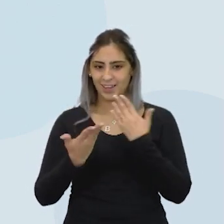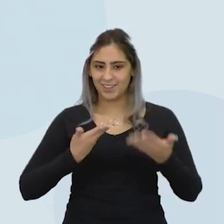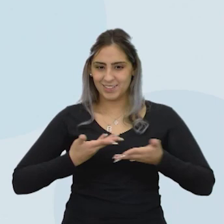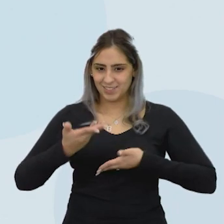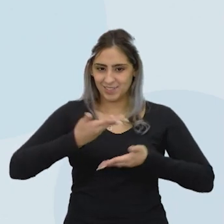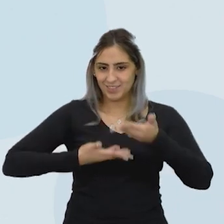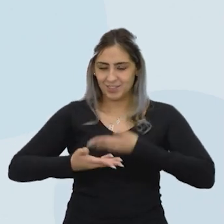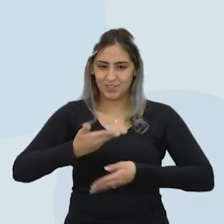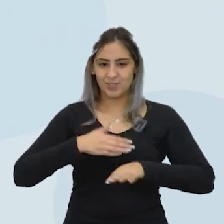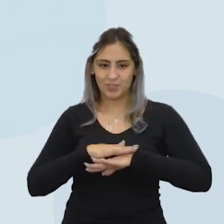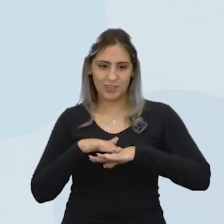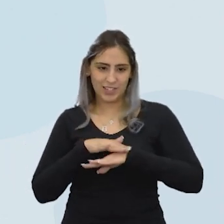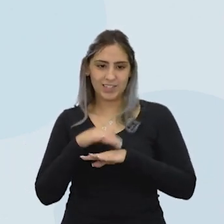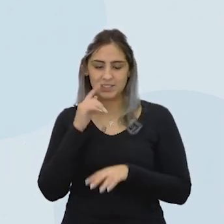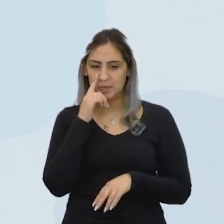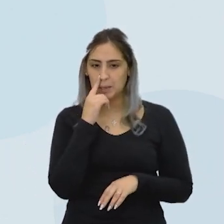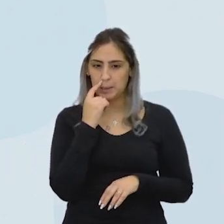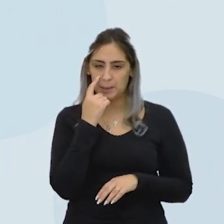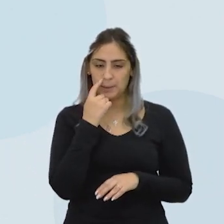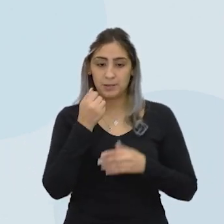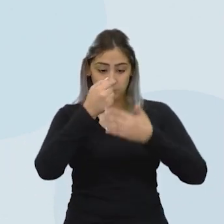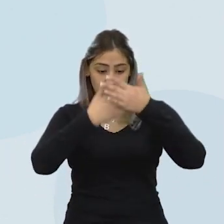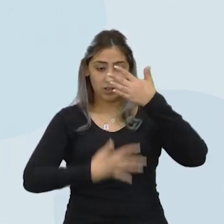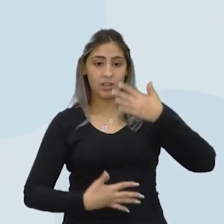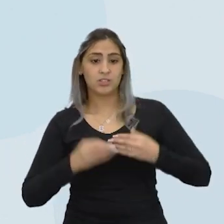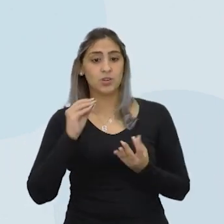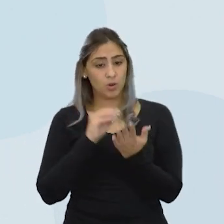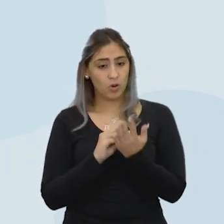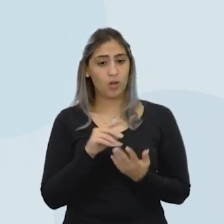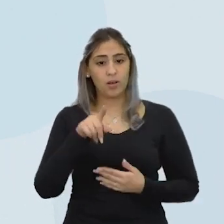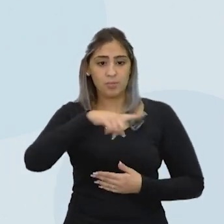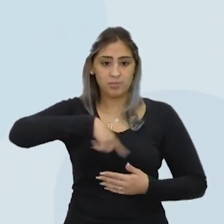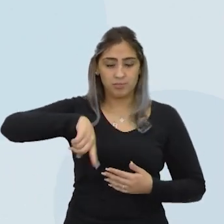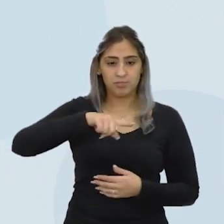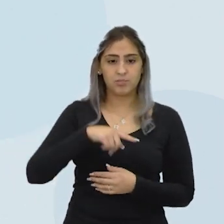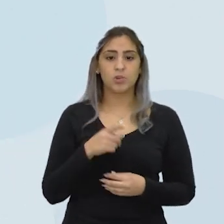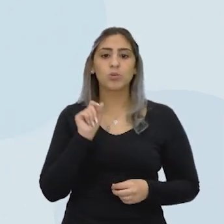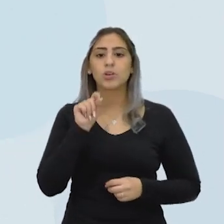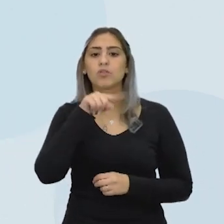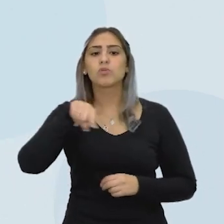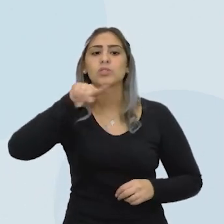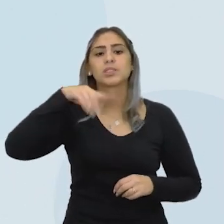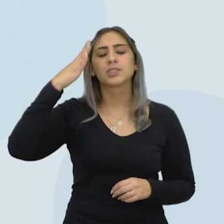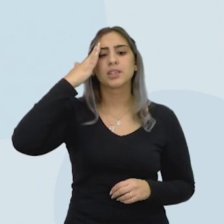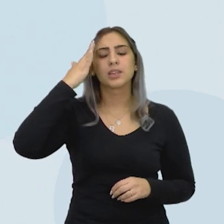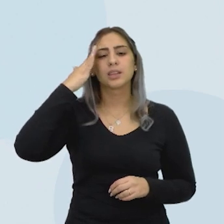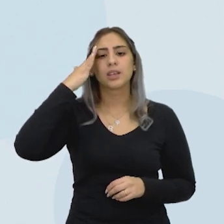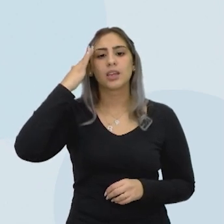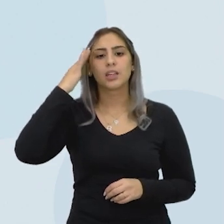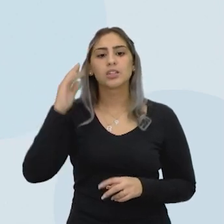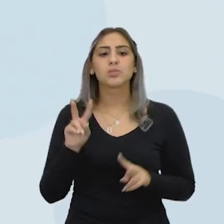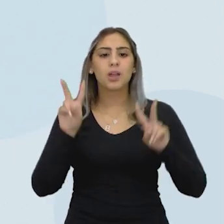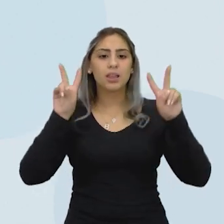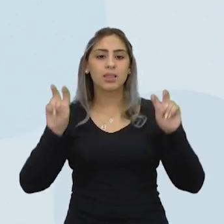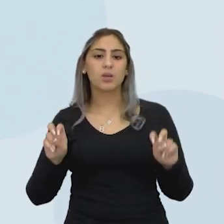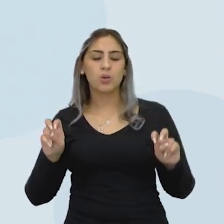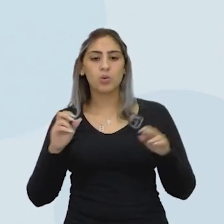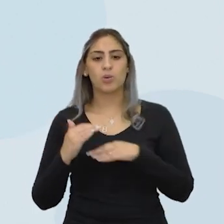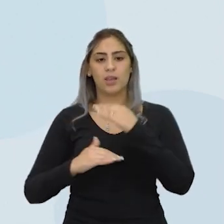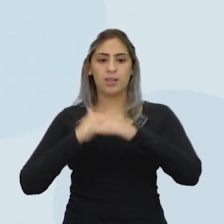gente, então vai aí para vocês no chat, coloca aí para mim, né? O que vocês entendem sobre a teoria